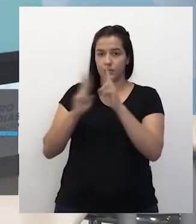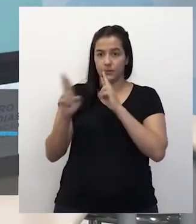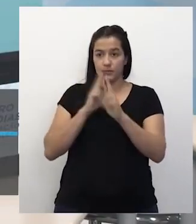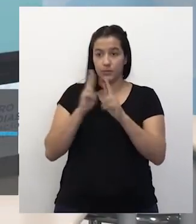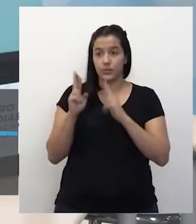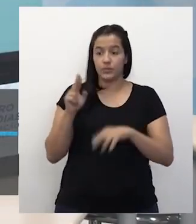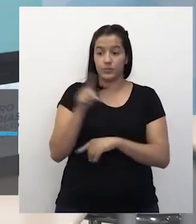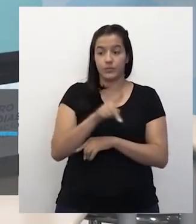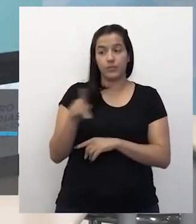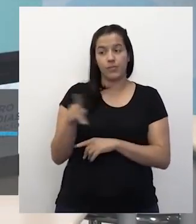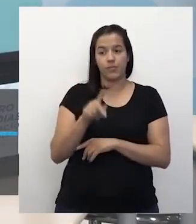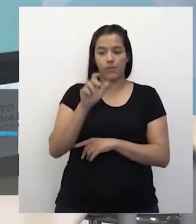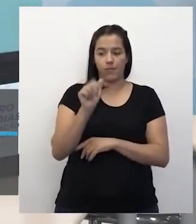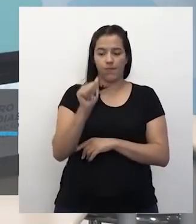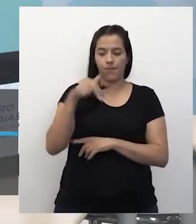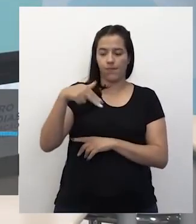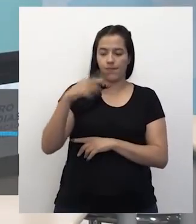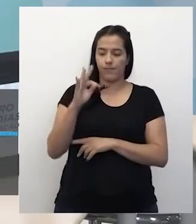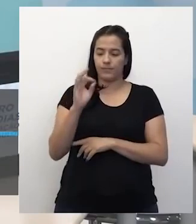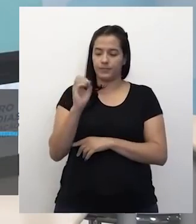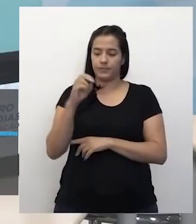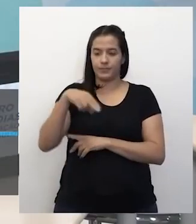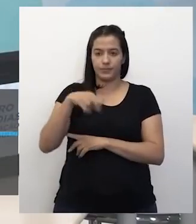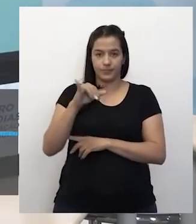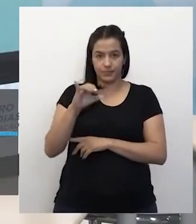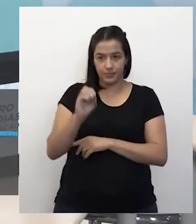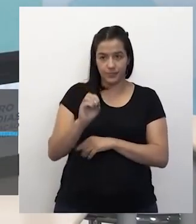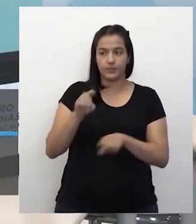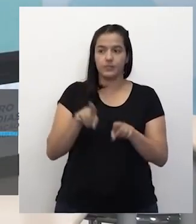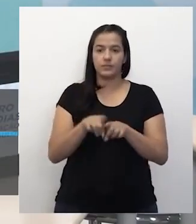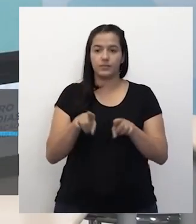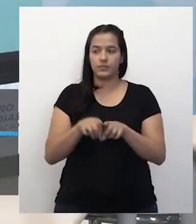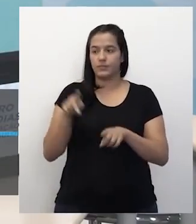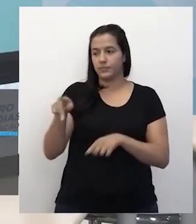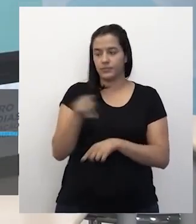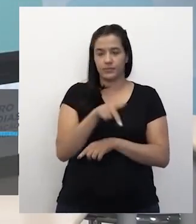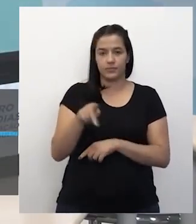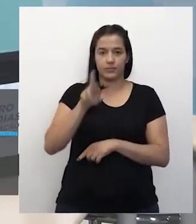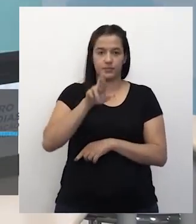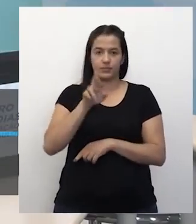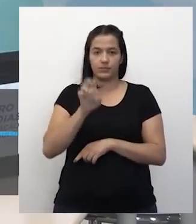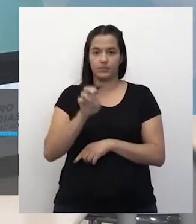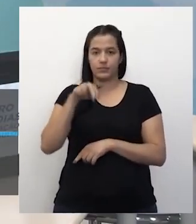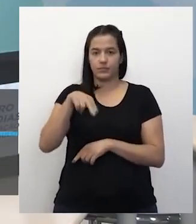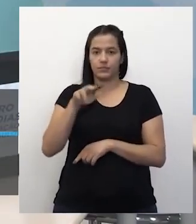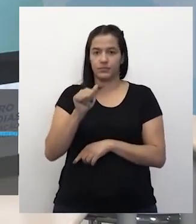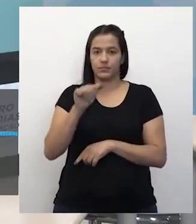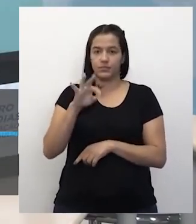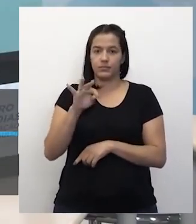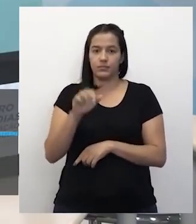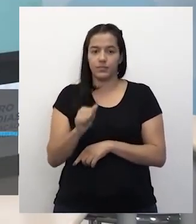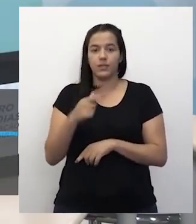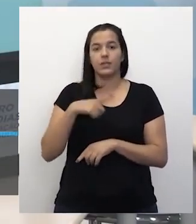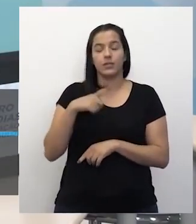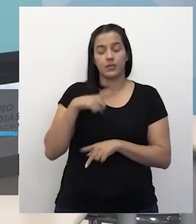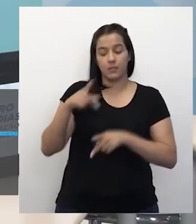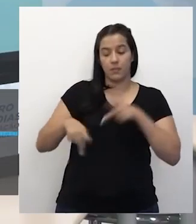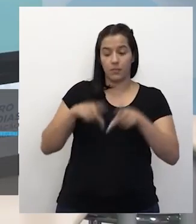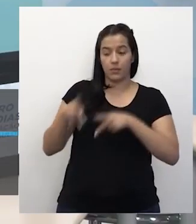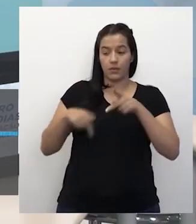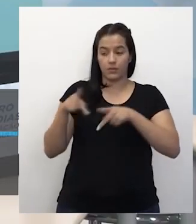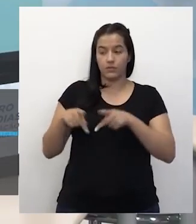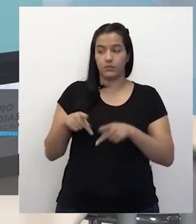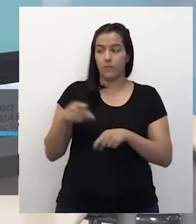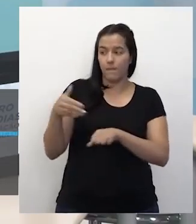professor Antônio. Professora Renata traz as respostas dos seus estudantes. afirmando que a população absoluta do